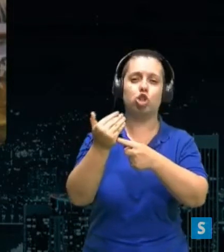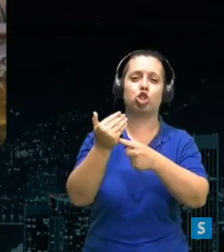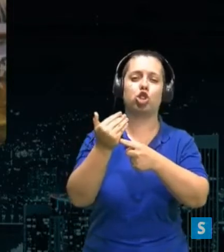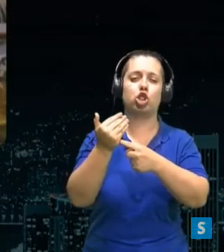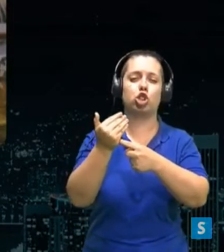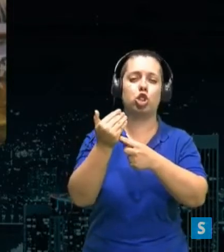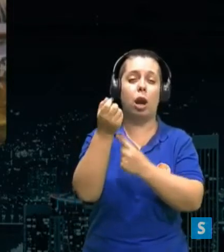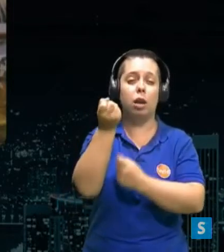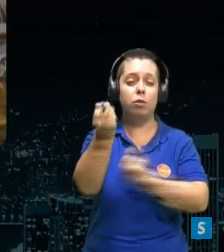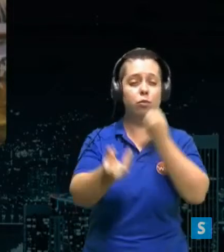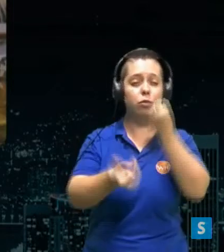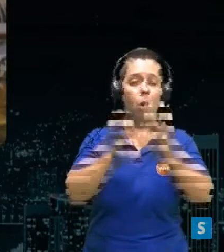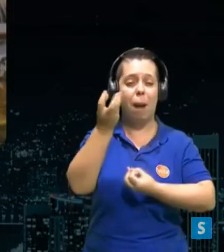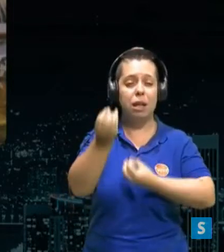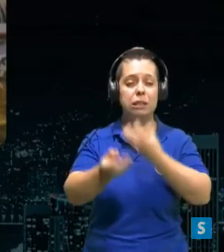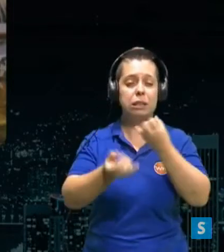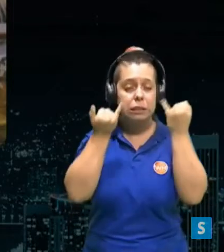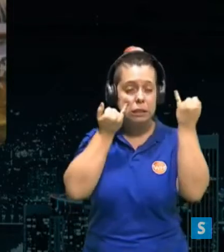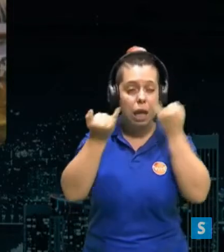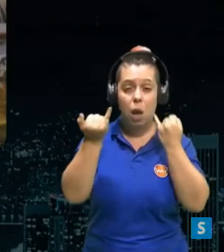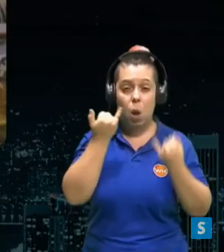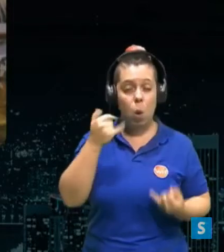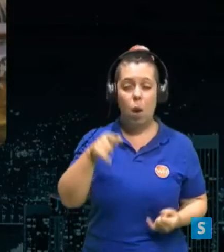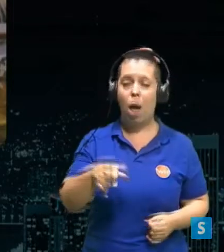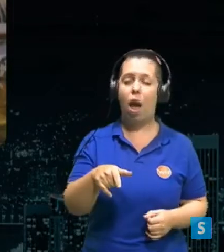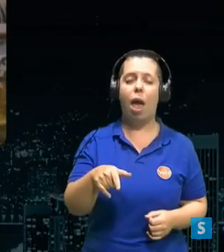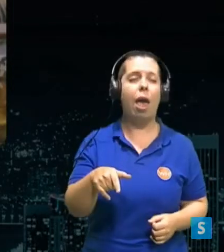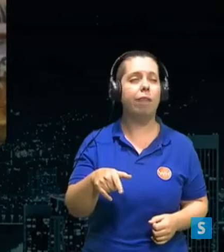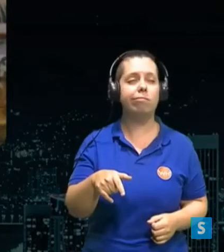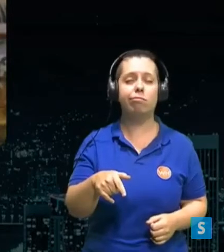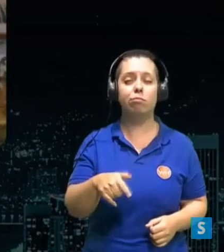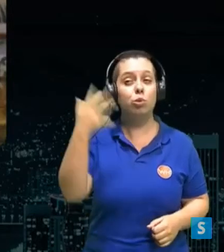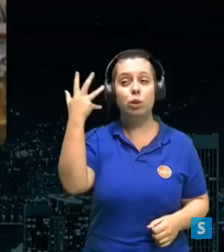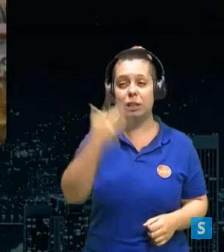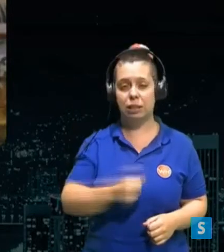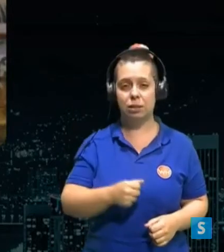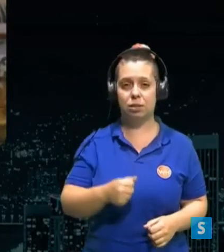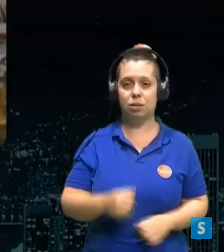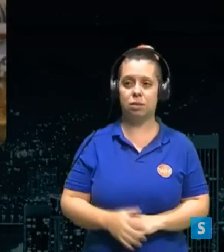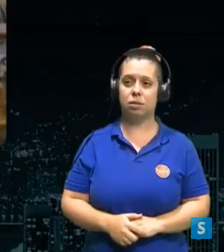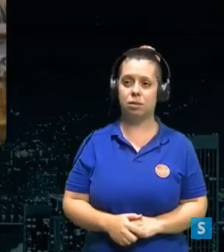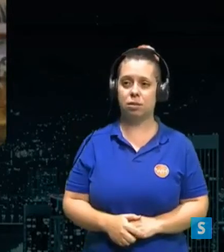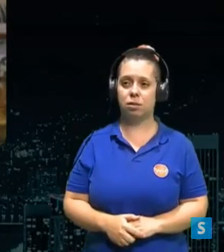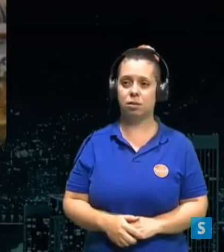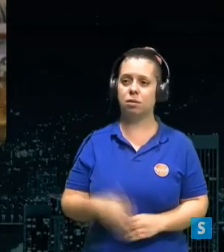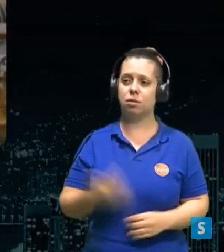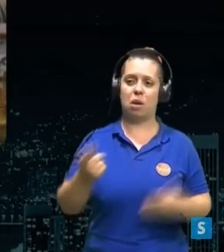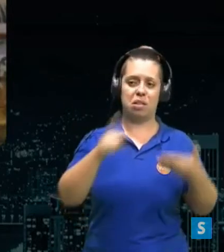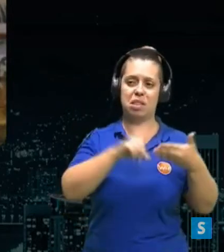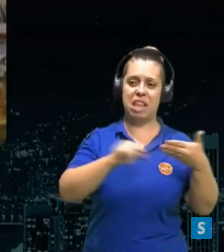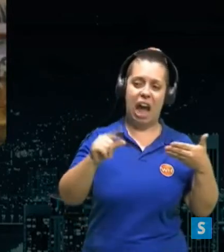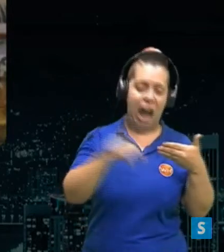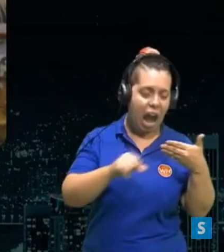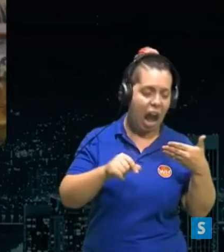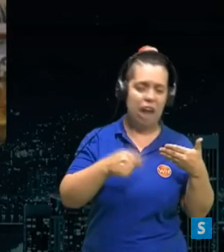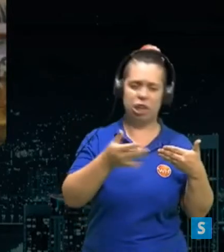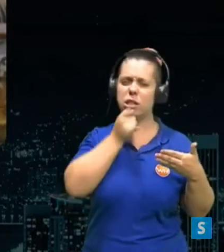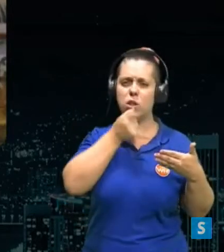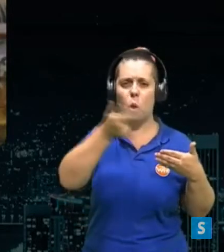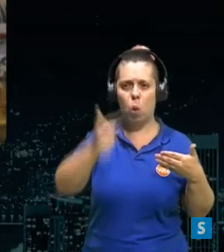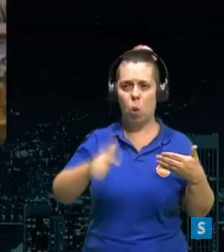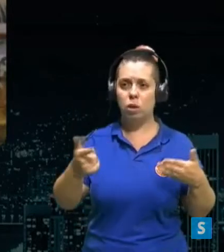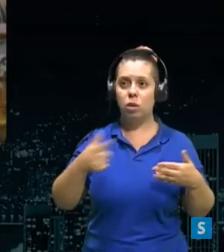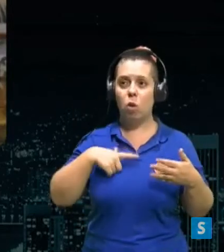tá por aí o sábio mestre Quest estar se trazendo